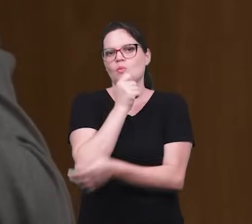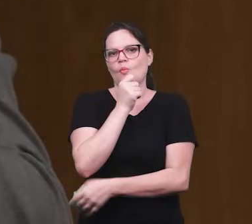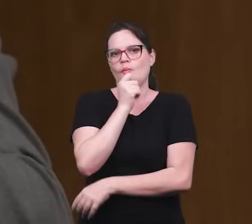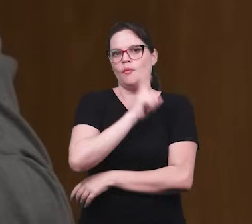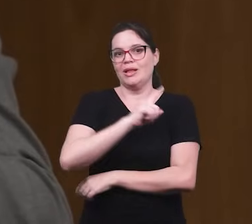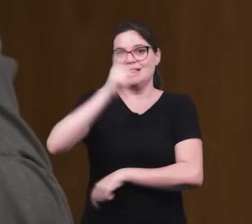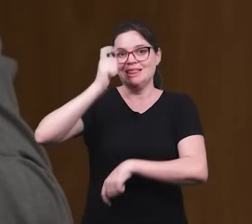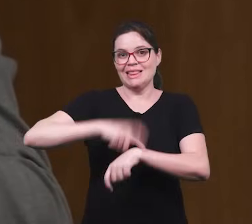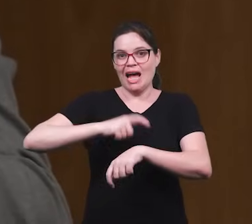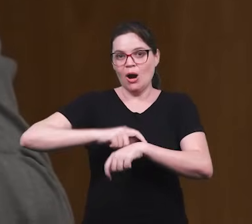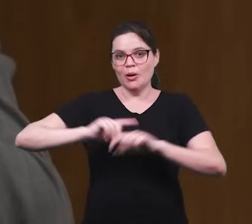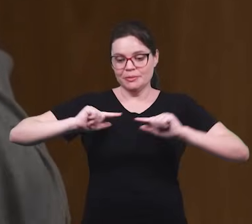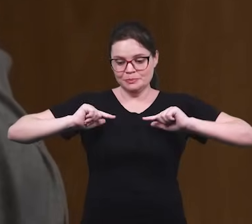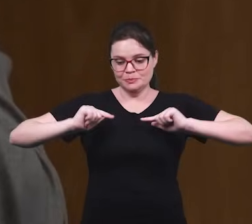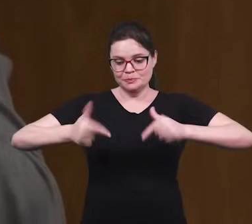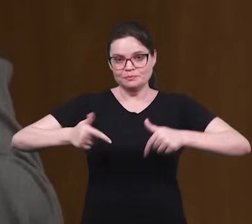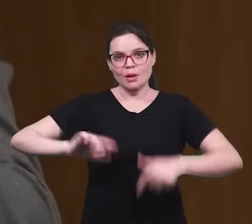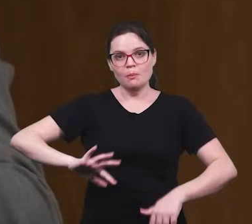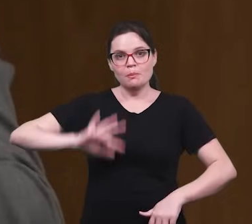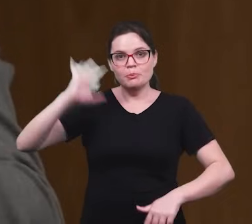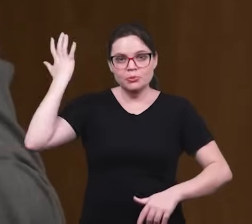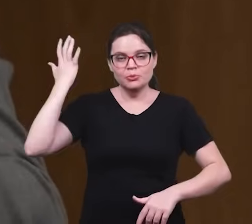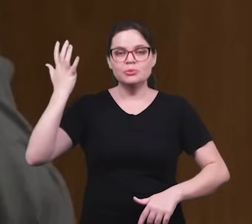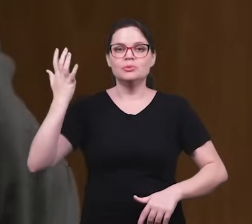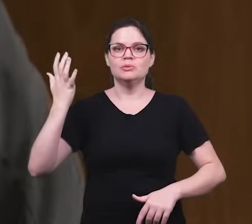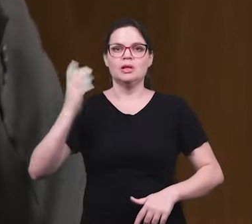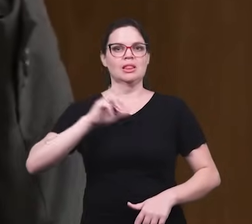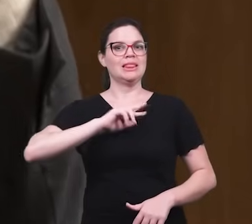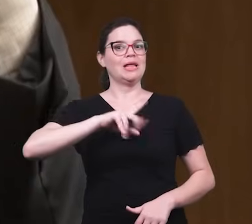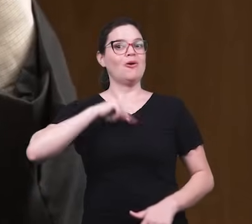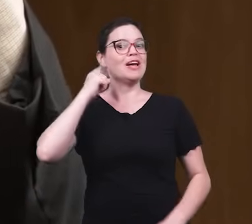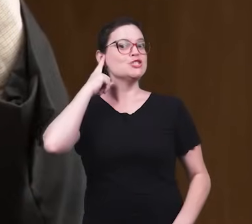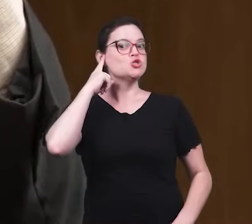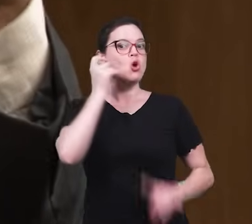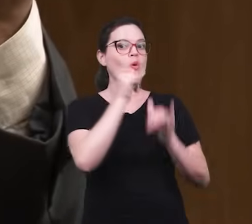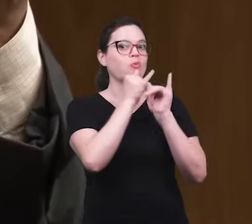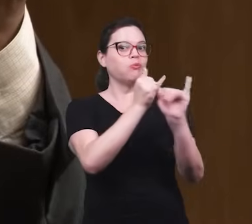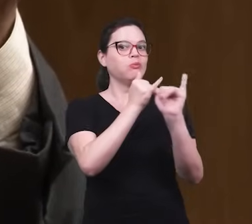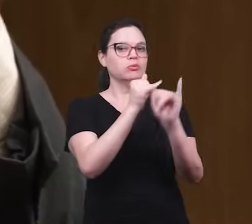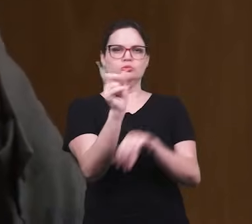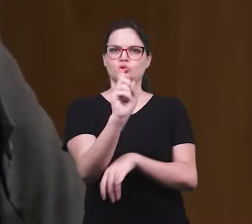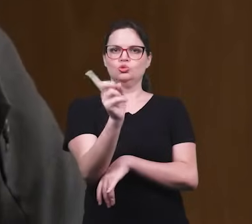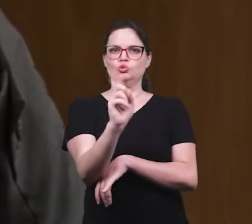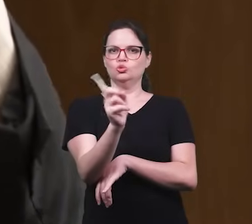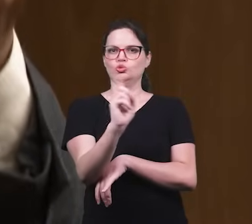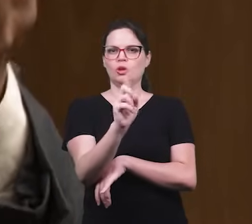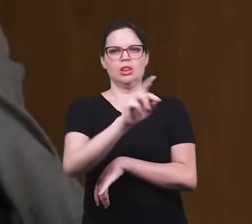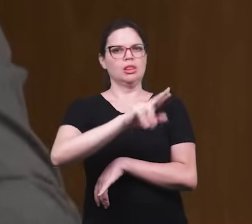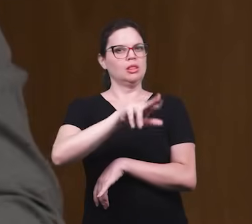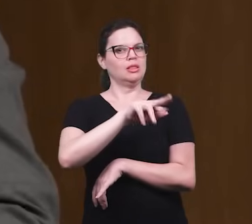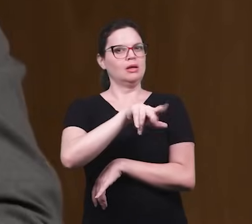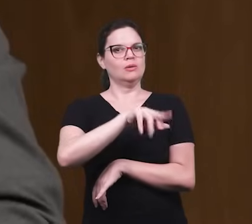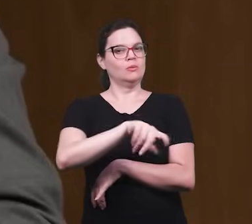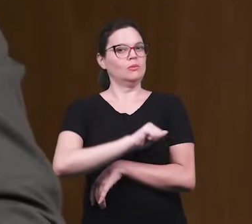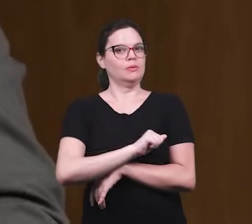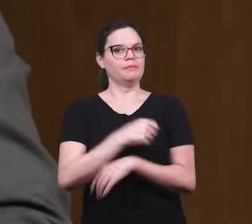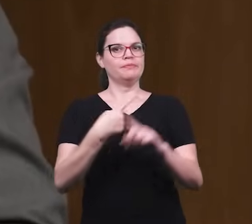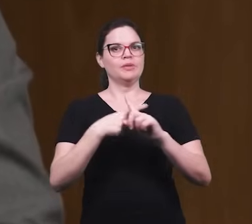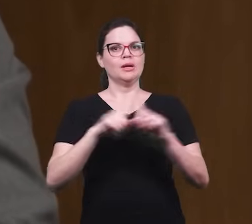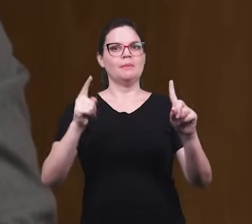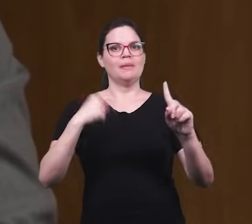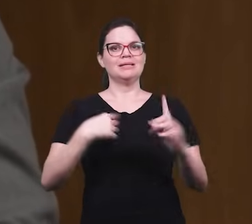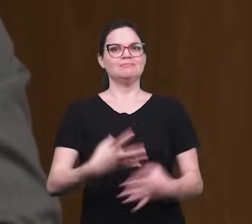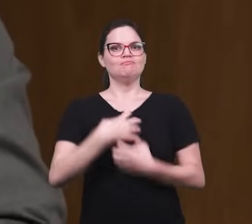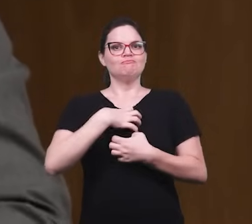ela tocar, né, e voltando a enfatizar para você que não vai ser um som físico, né, uma onda mecânica, mas vai ser